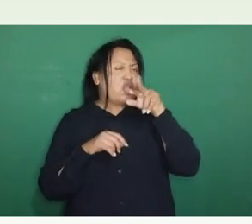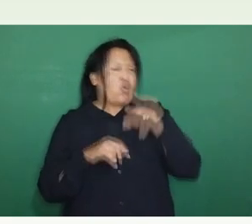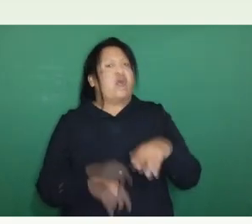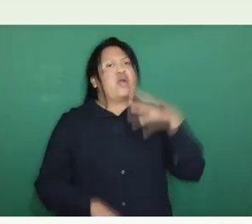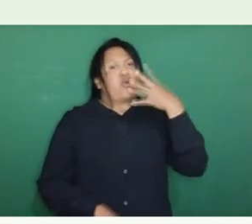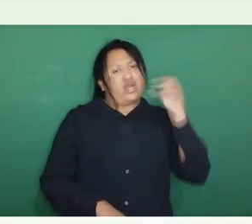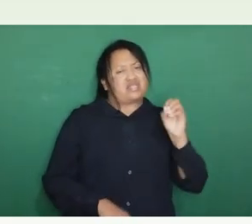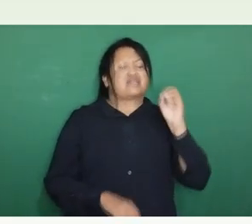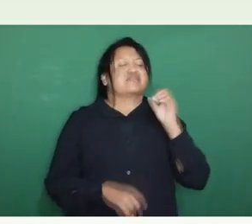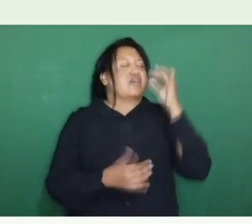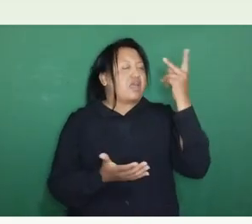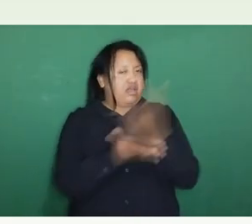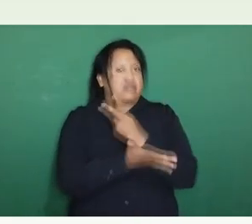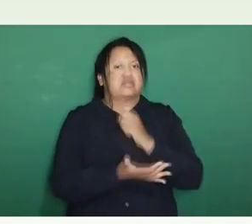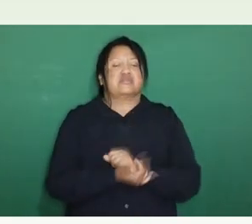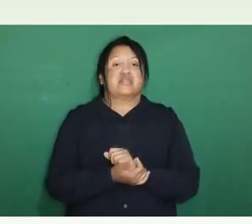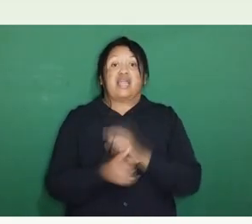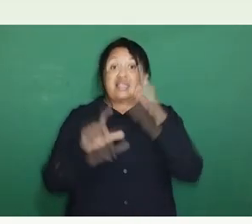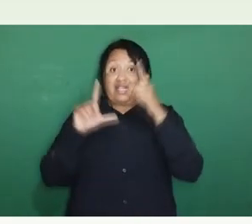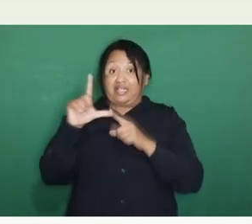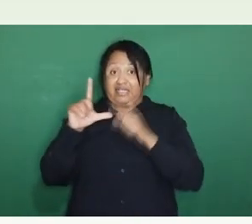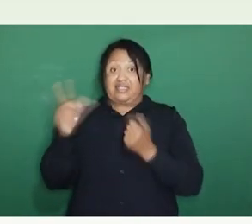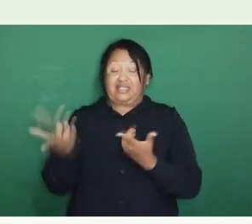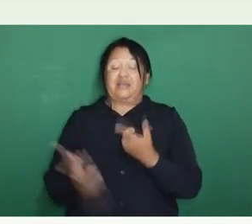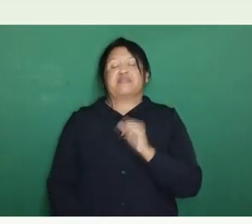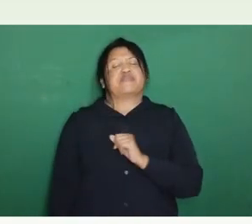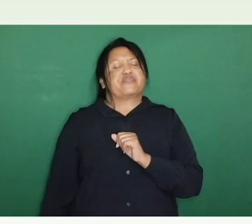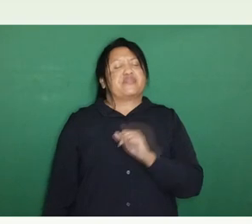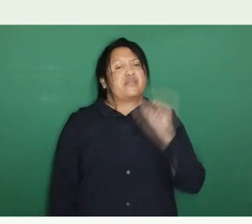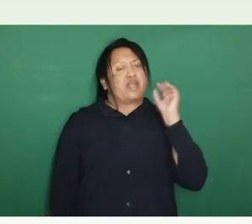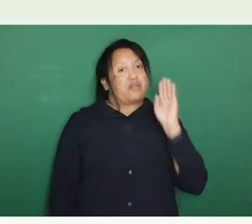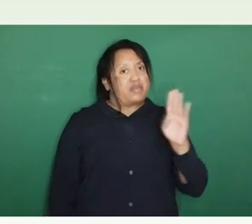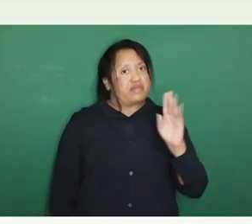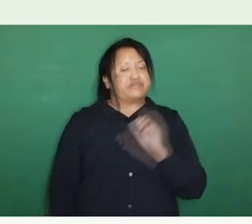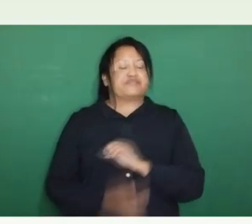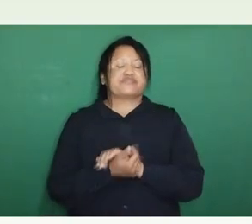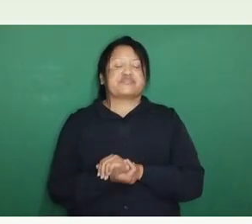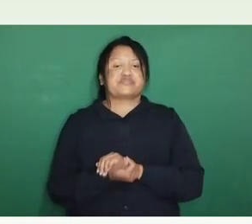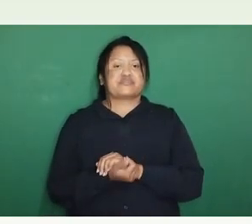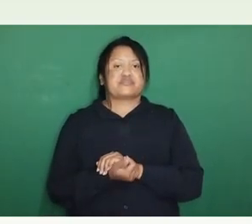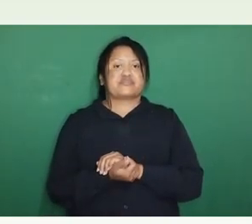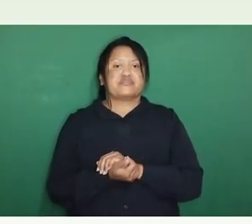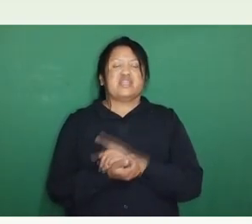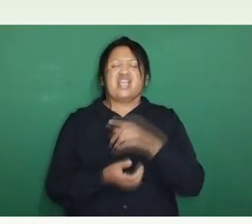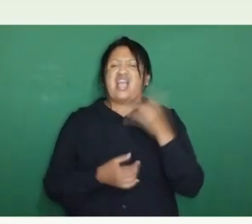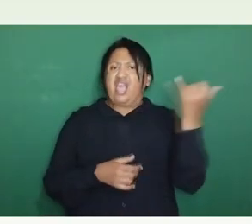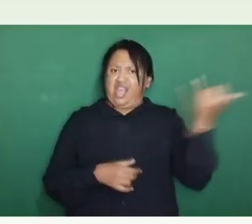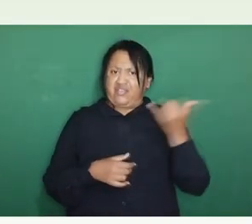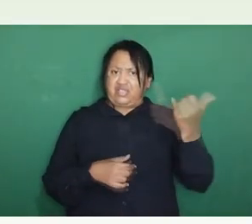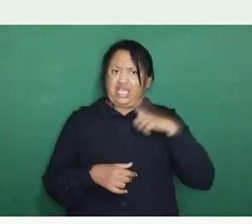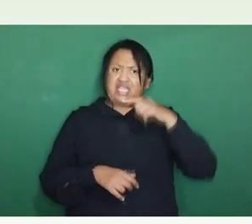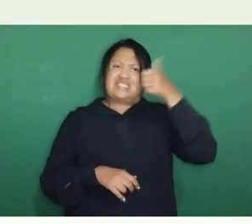é falsa na alternativa B ele diz que possui